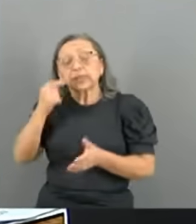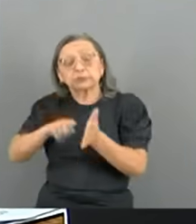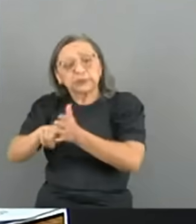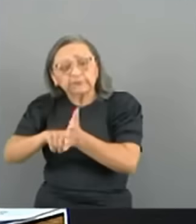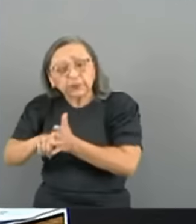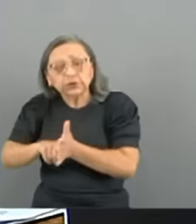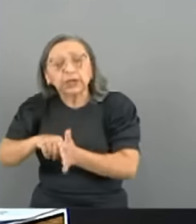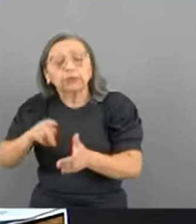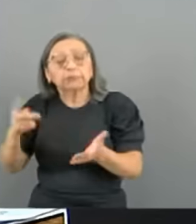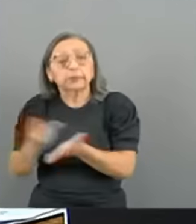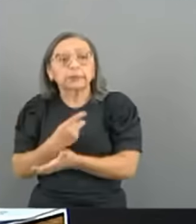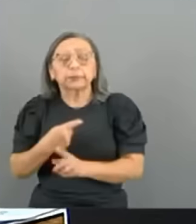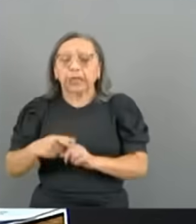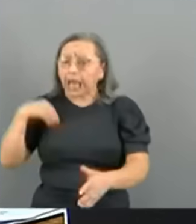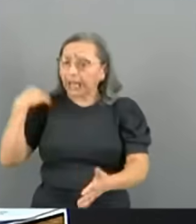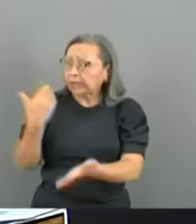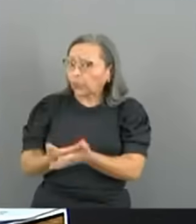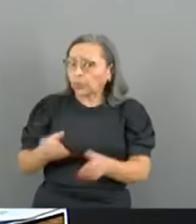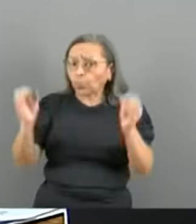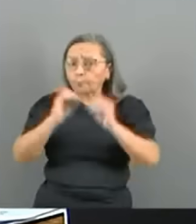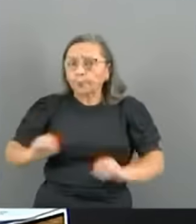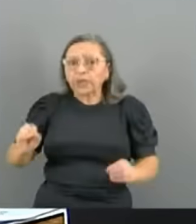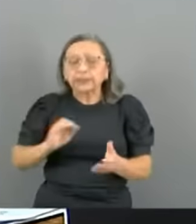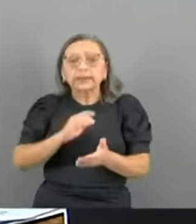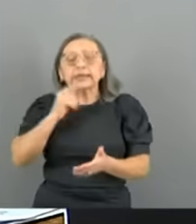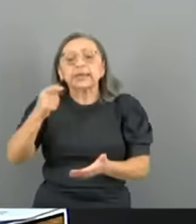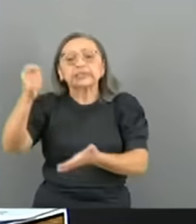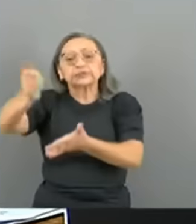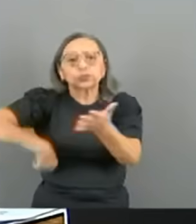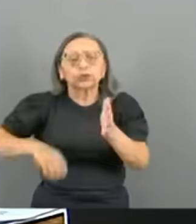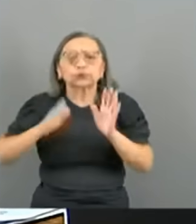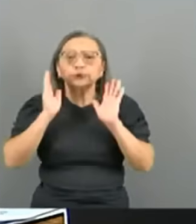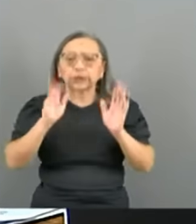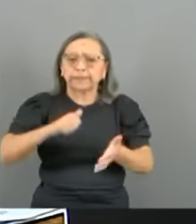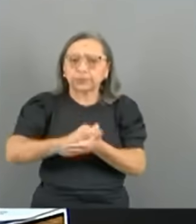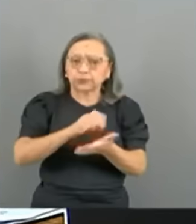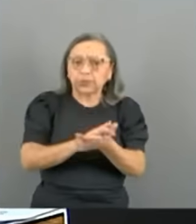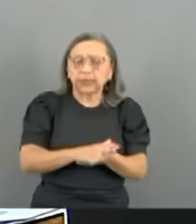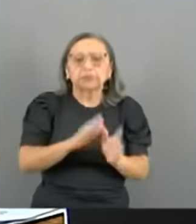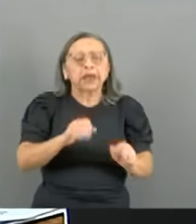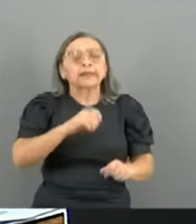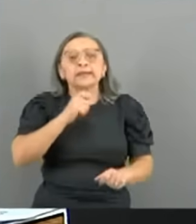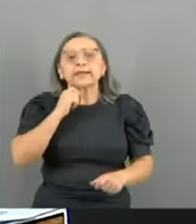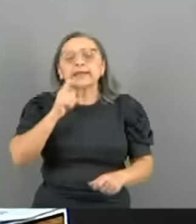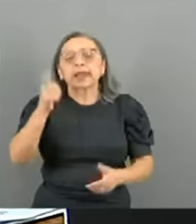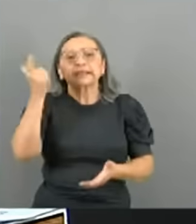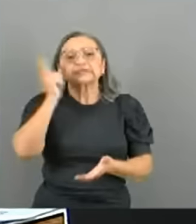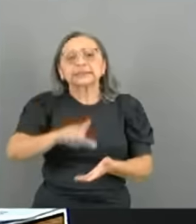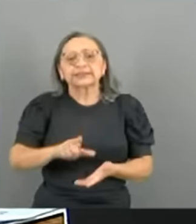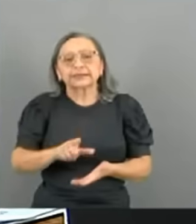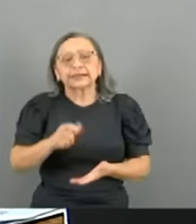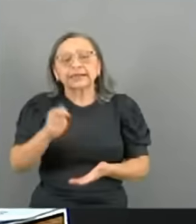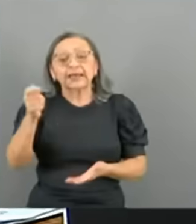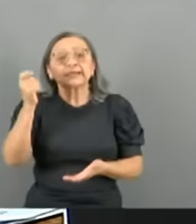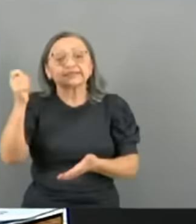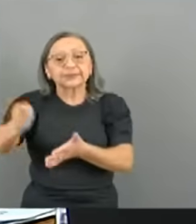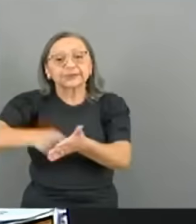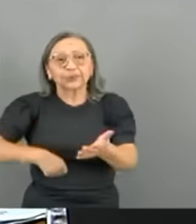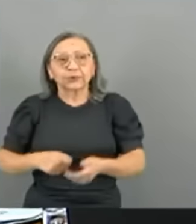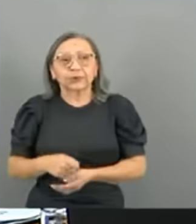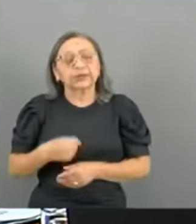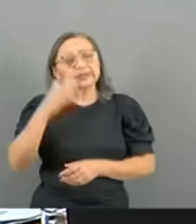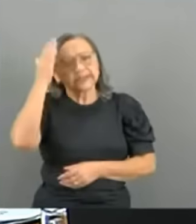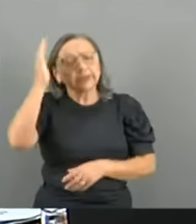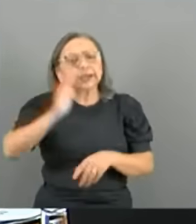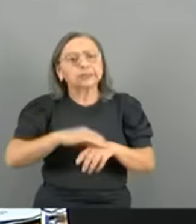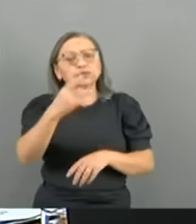existe, até agora, nenhuma assinatura, já foi protocolado, não foi assinado pela base do governo Lula? Eu queria saber a sua